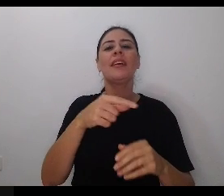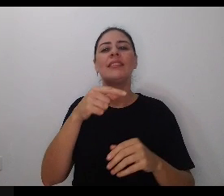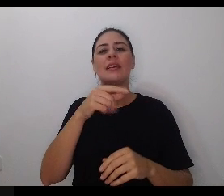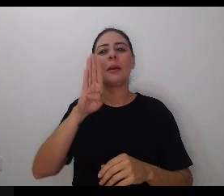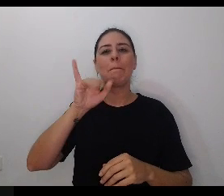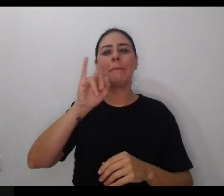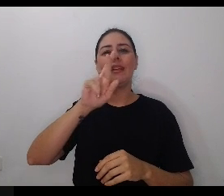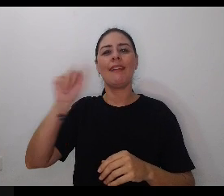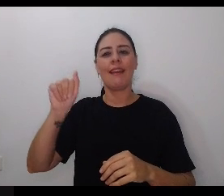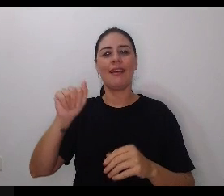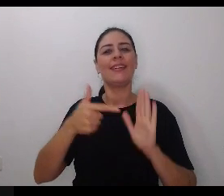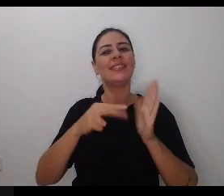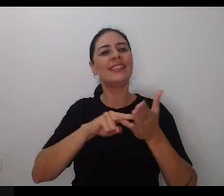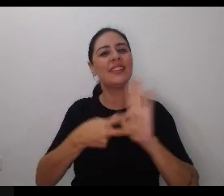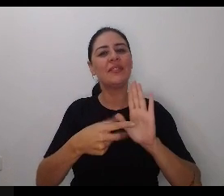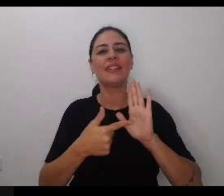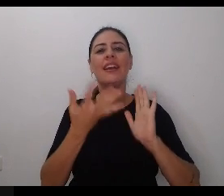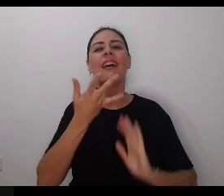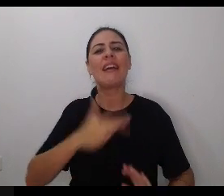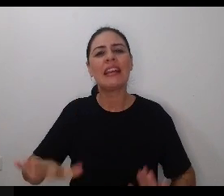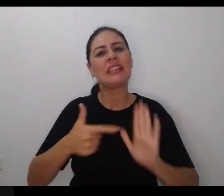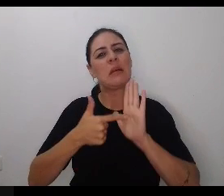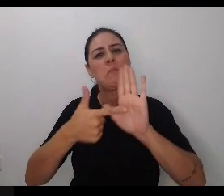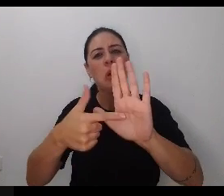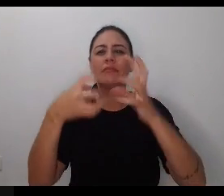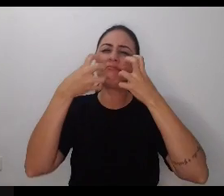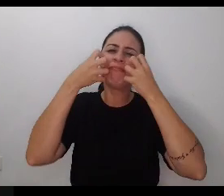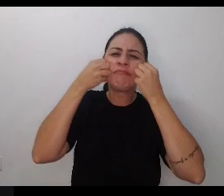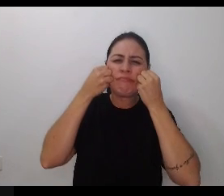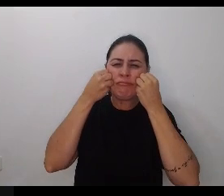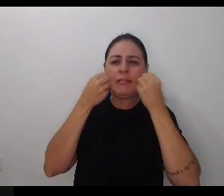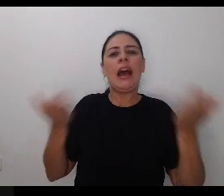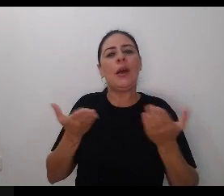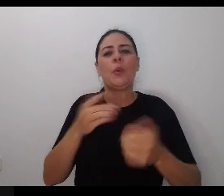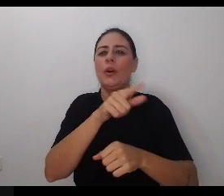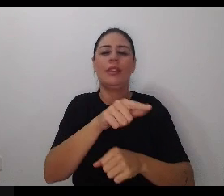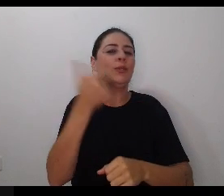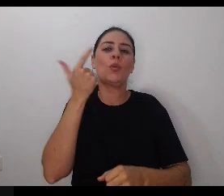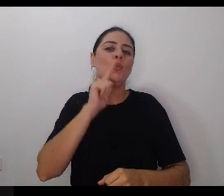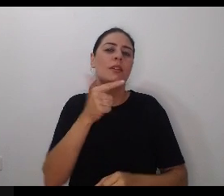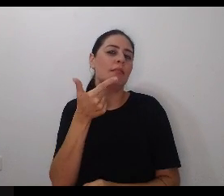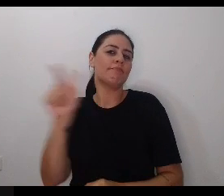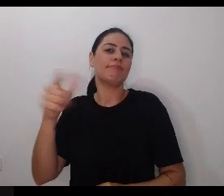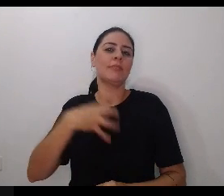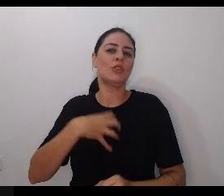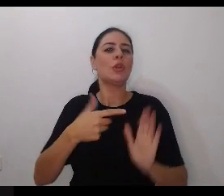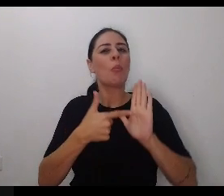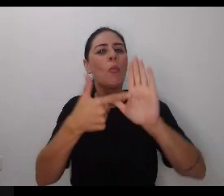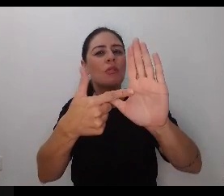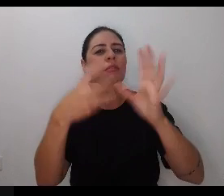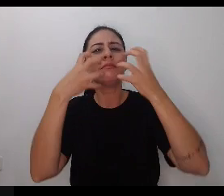A birra, ela é uma forma que a criança tem de comunicar a frustração. A criança não tem outros recursos naquele momento